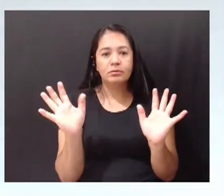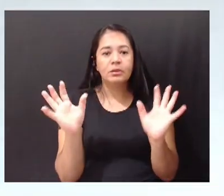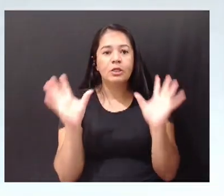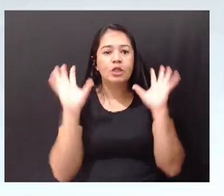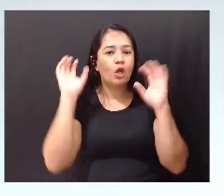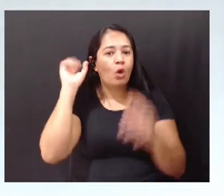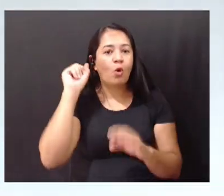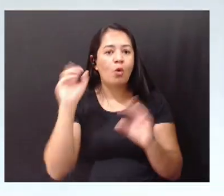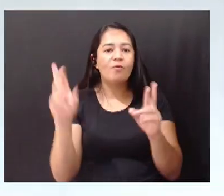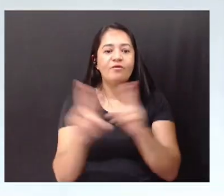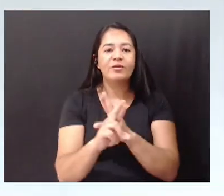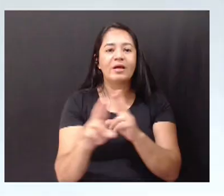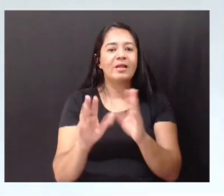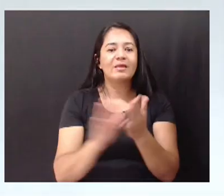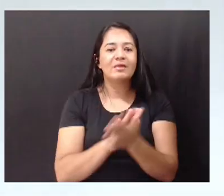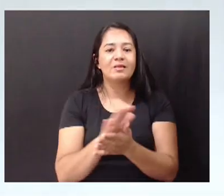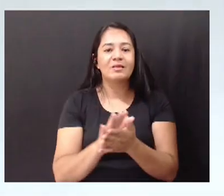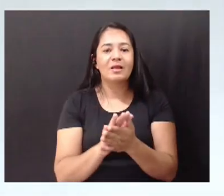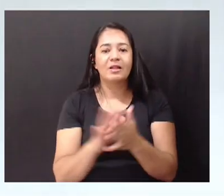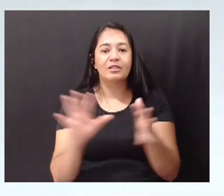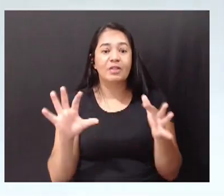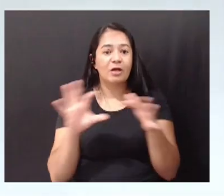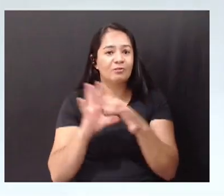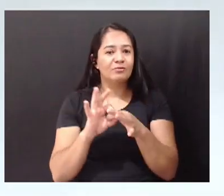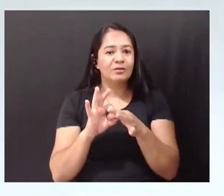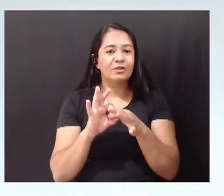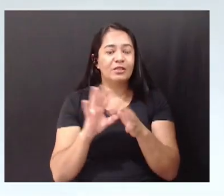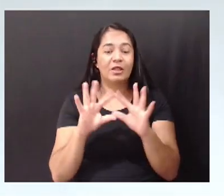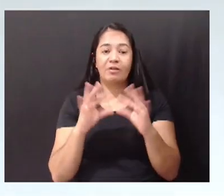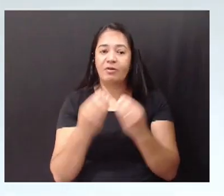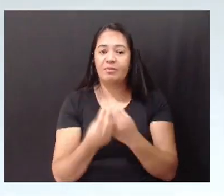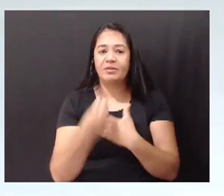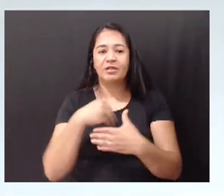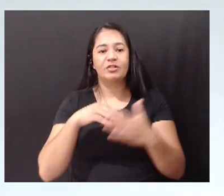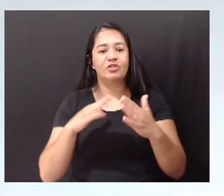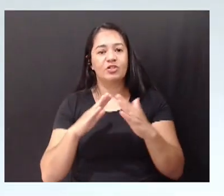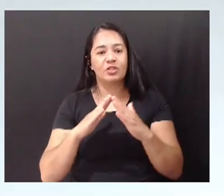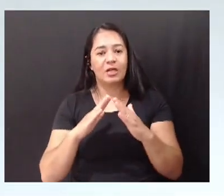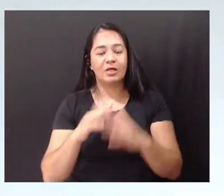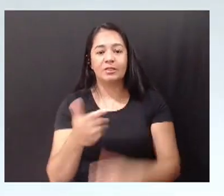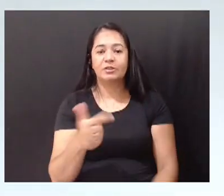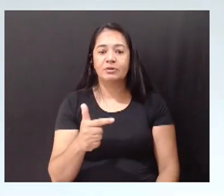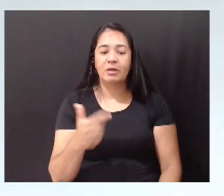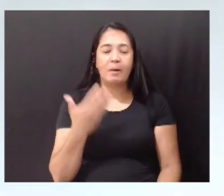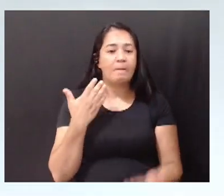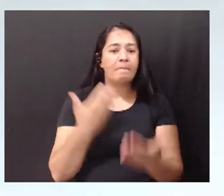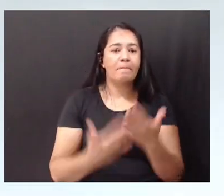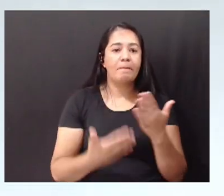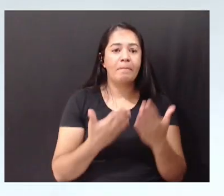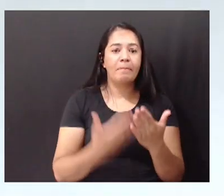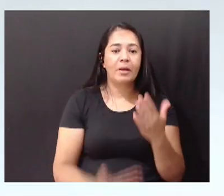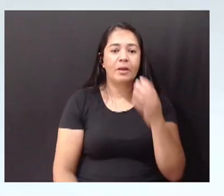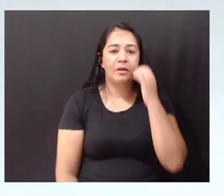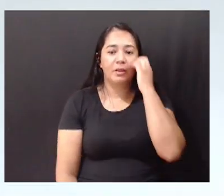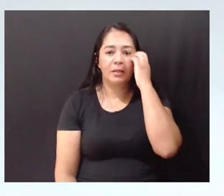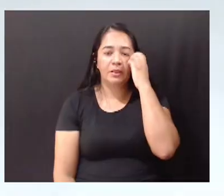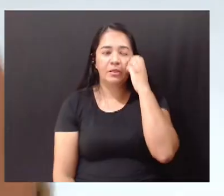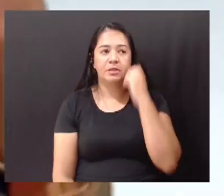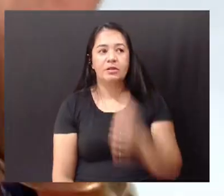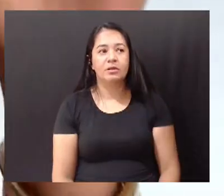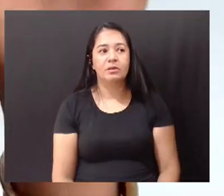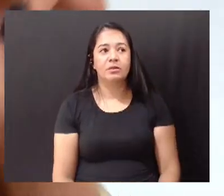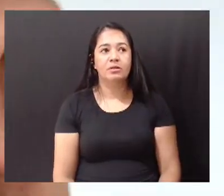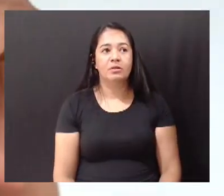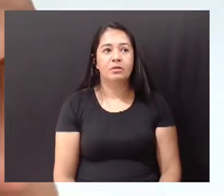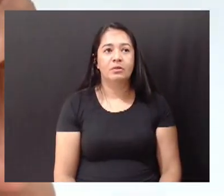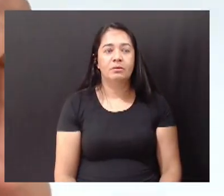não tem mais esses laços afetivos dentro da casa, vai se perdendo naturalmente, sem eles perceber que estão se perdendo. Então,